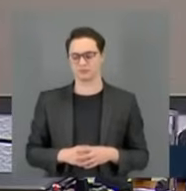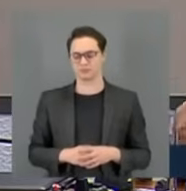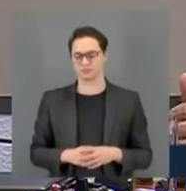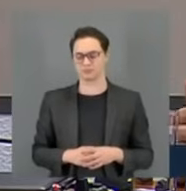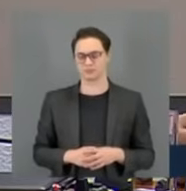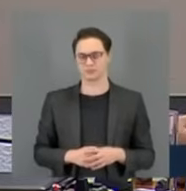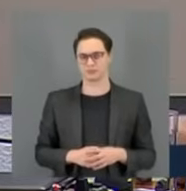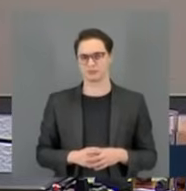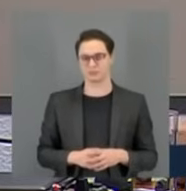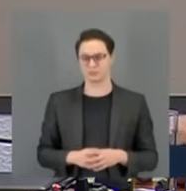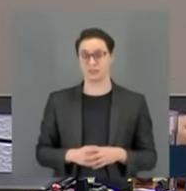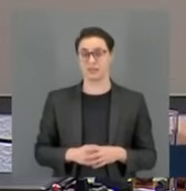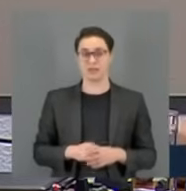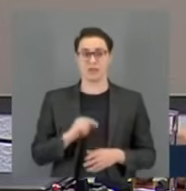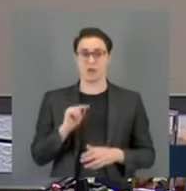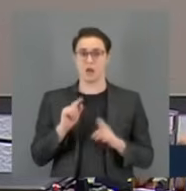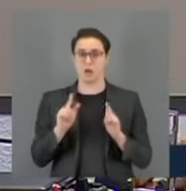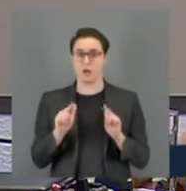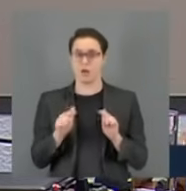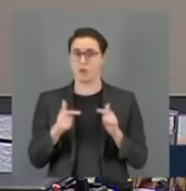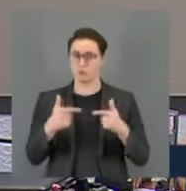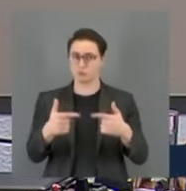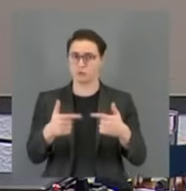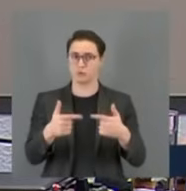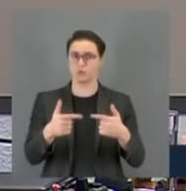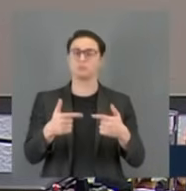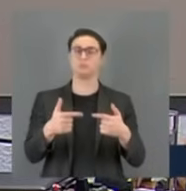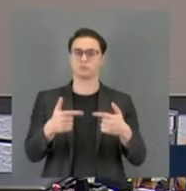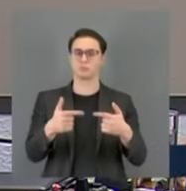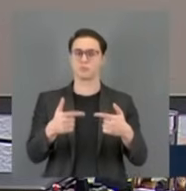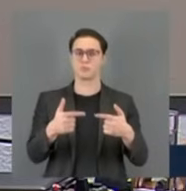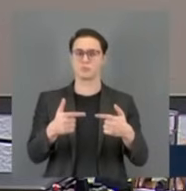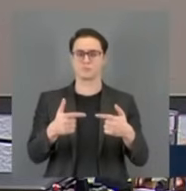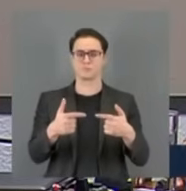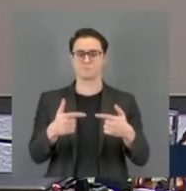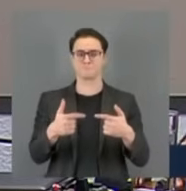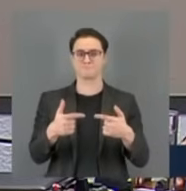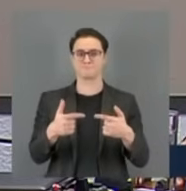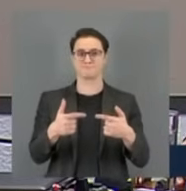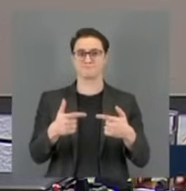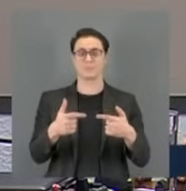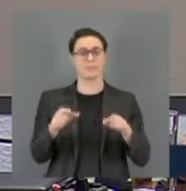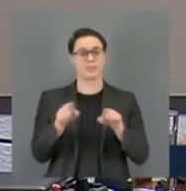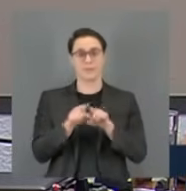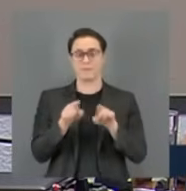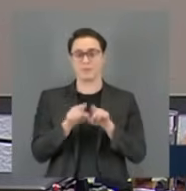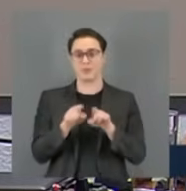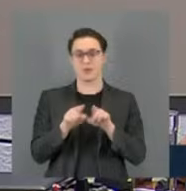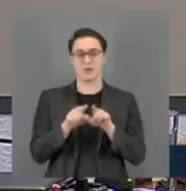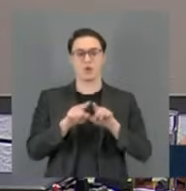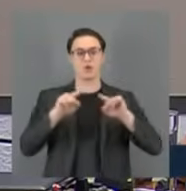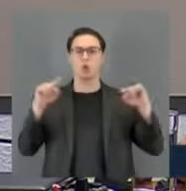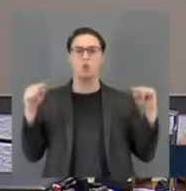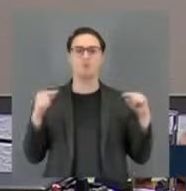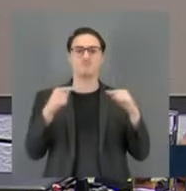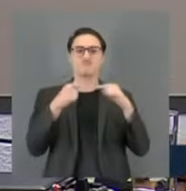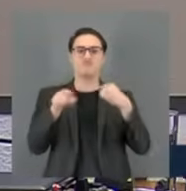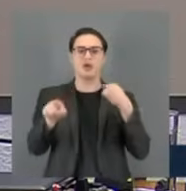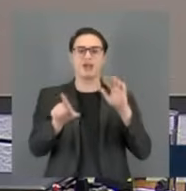Essa medida, segundo o Twitter, também ela também não atendia os requisitos do Marco Civil da